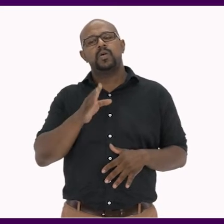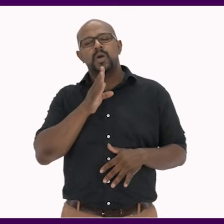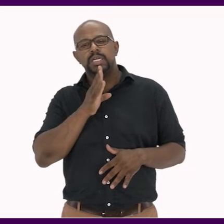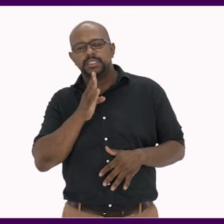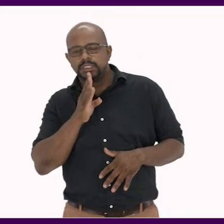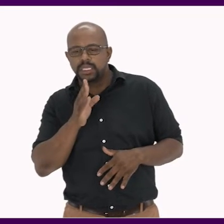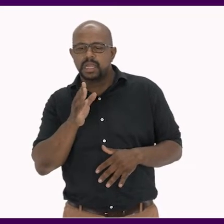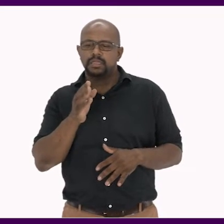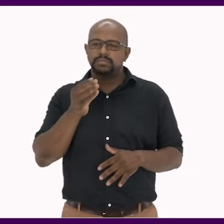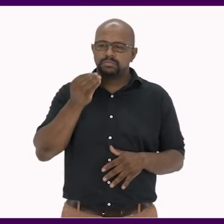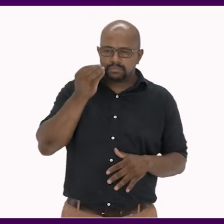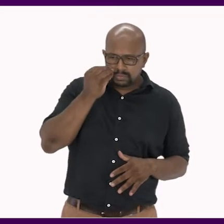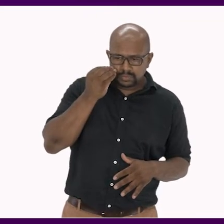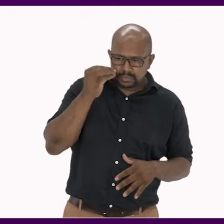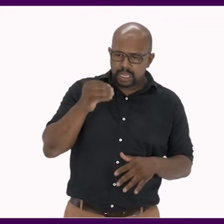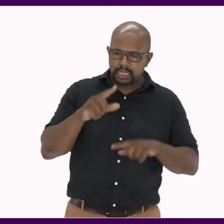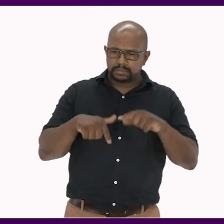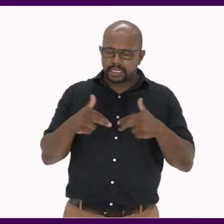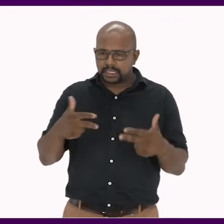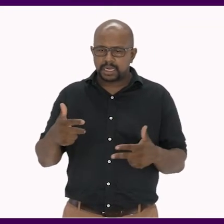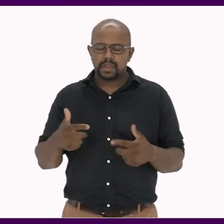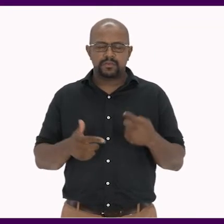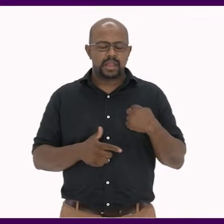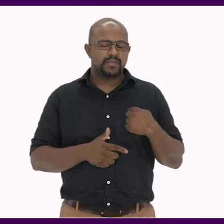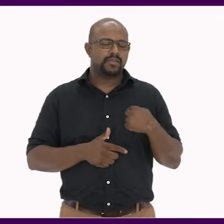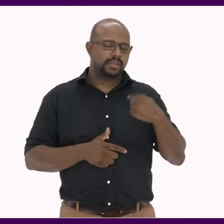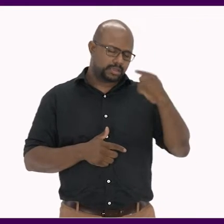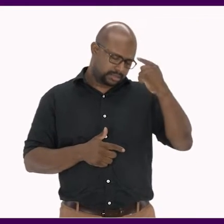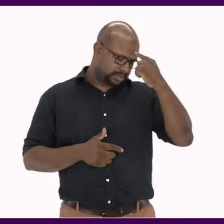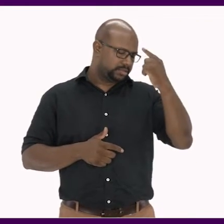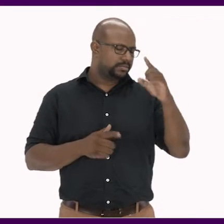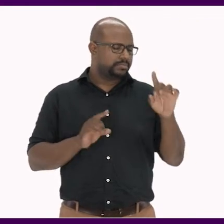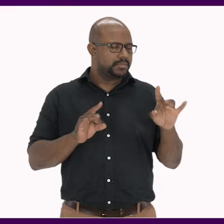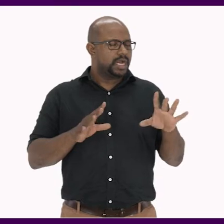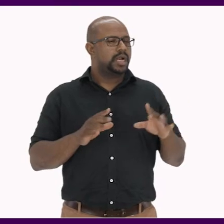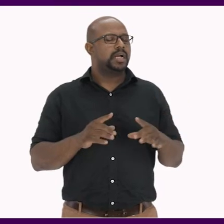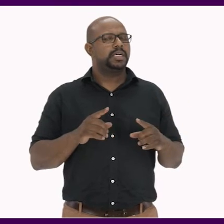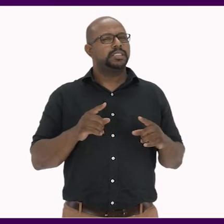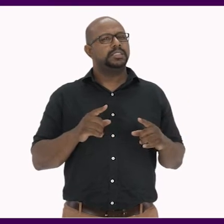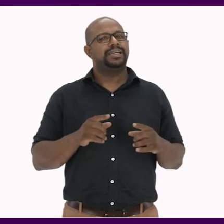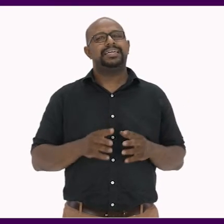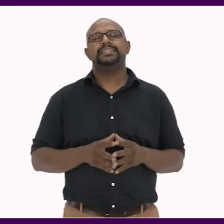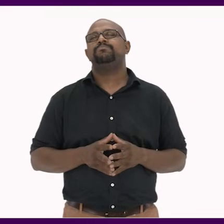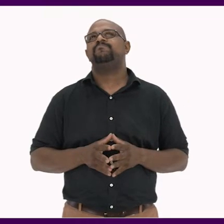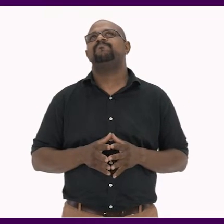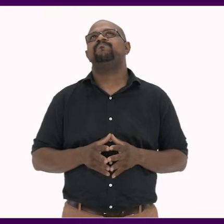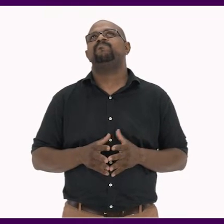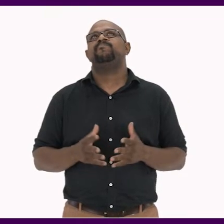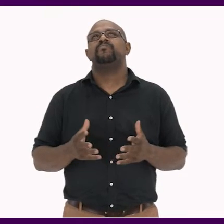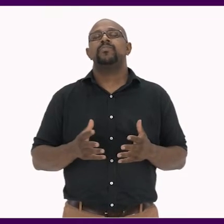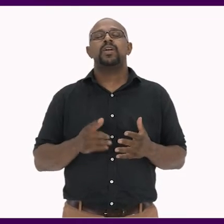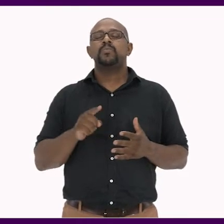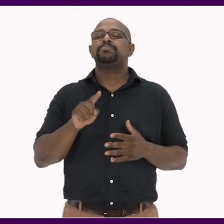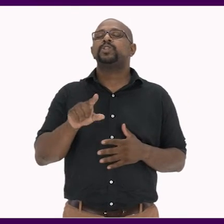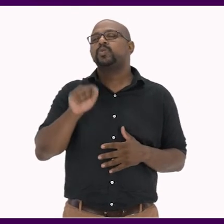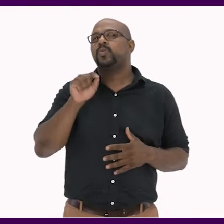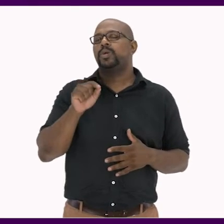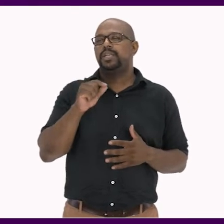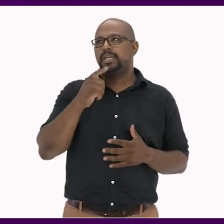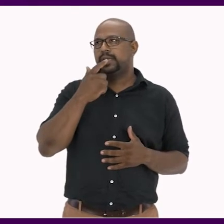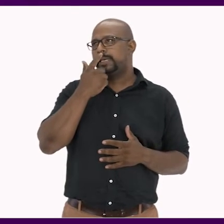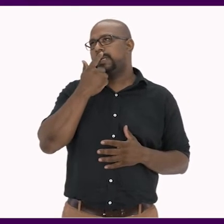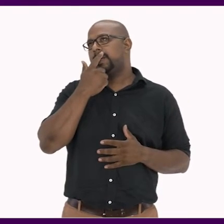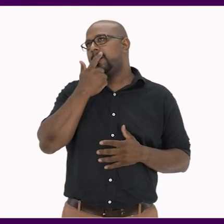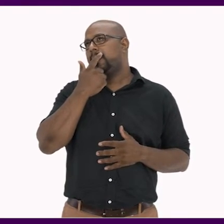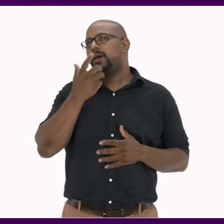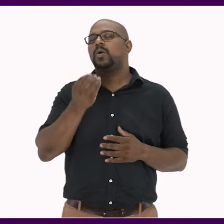que eu vou conhecendo as obras, vai vindo, assim, uma identificação, quer dizer, uma escolha,